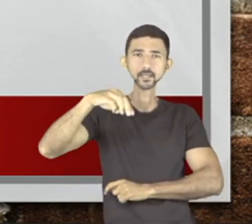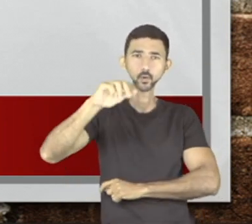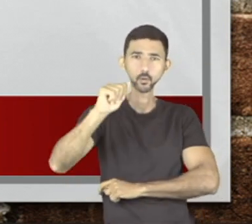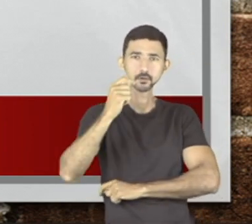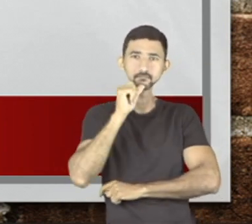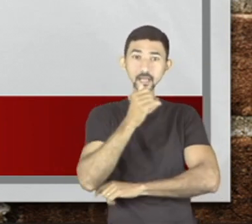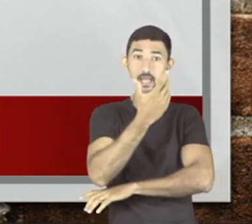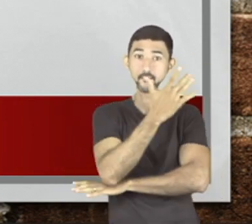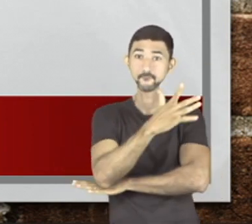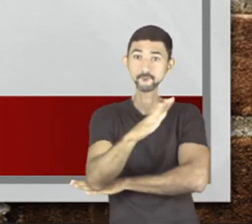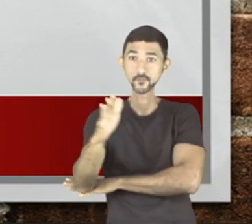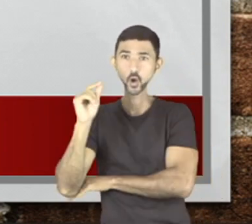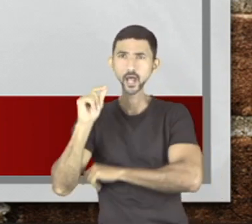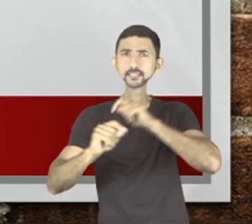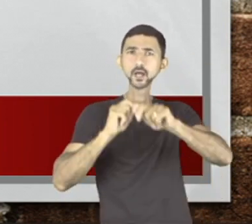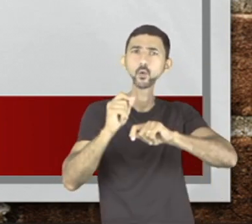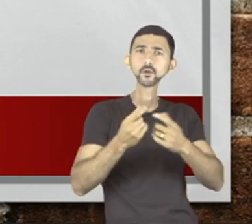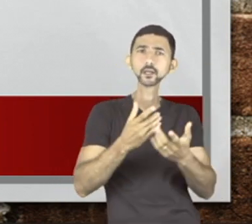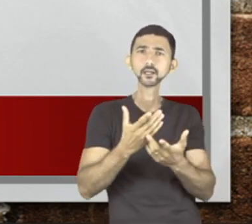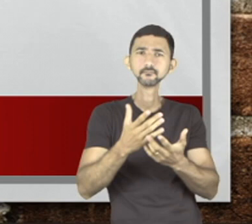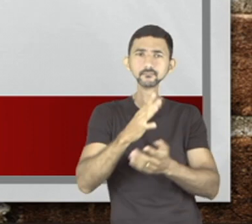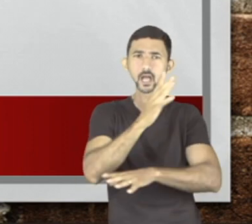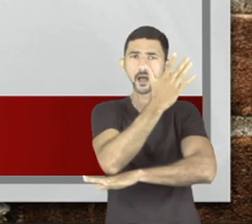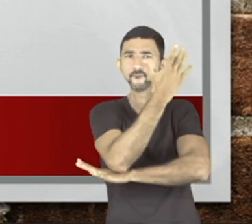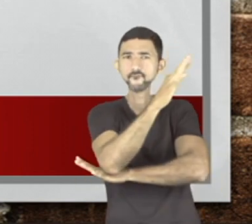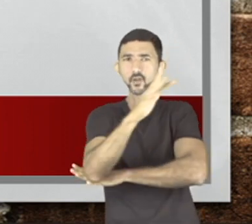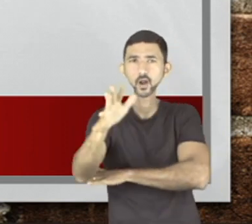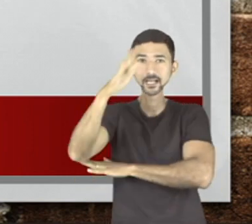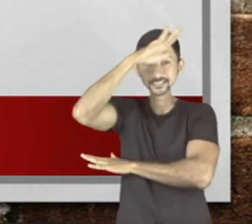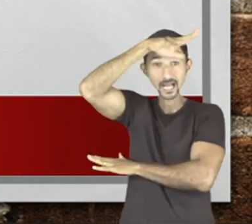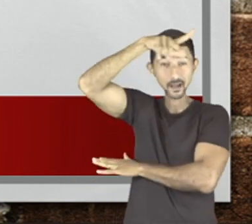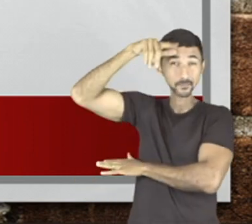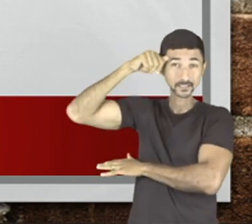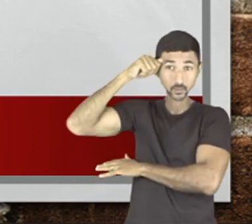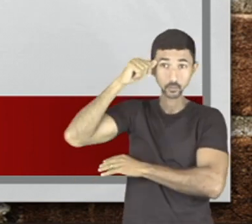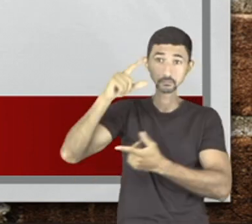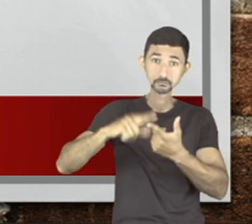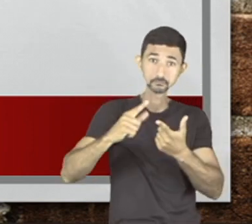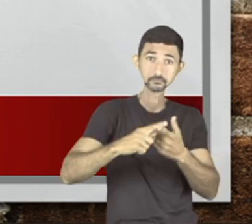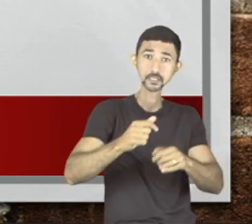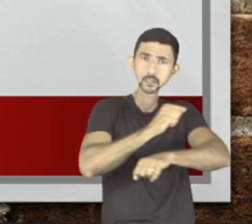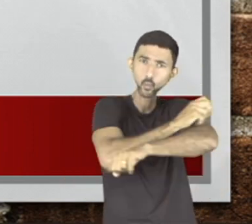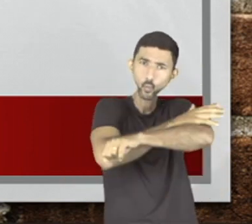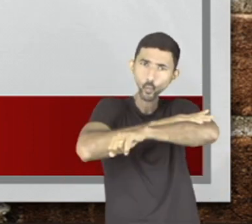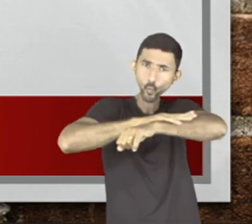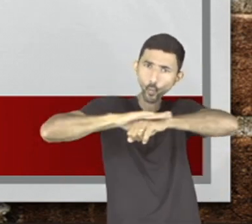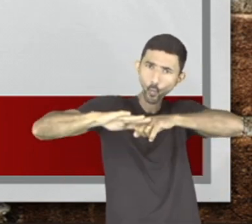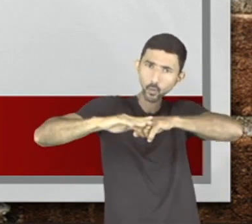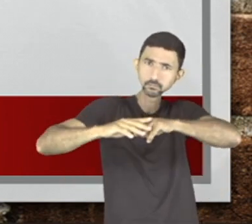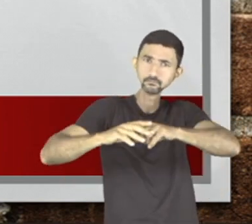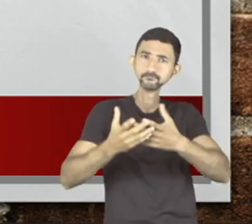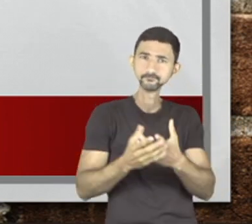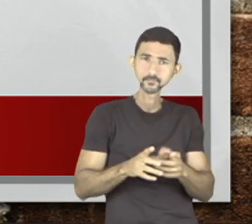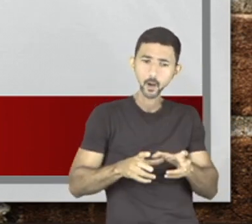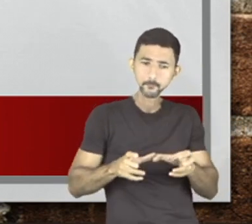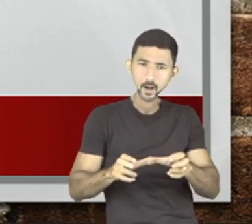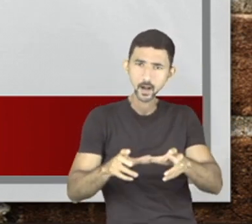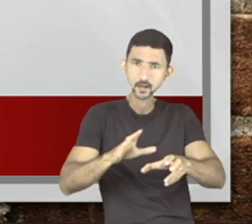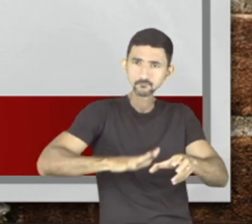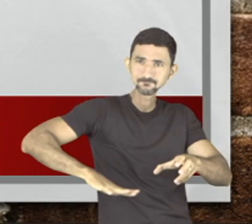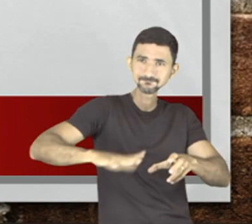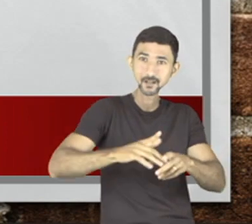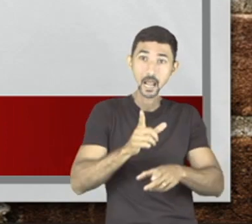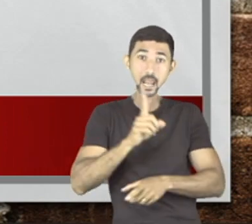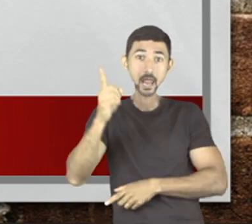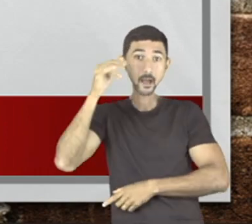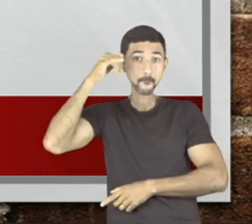floresta é predominante, a floresta amazônica, mas também temos áreas de cerrado, de mangue e campos lá na ilha